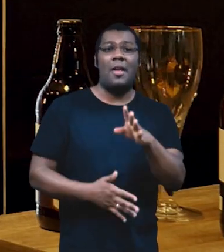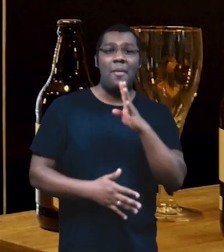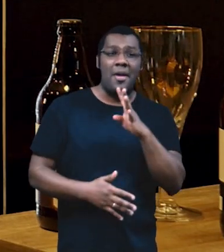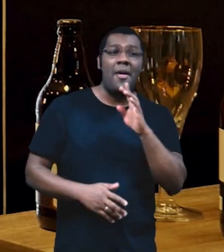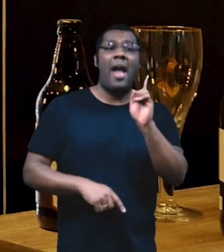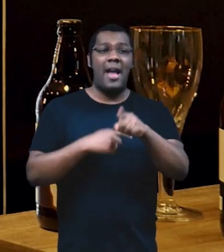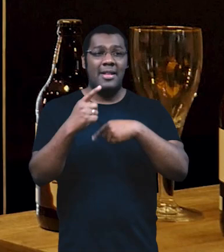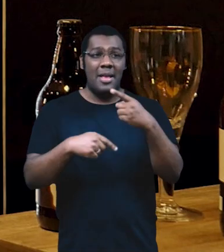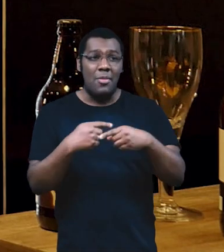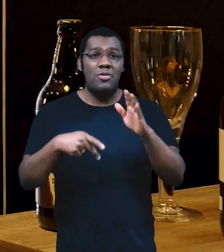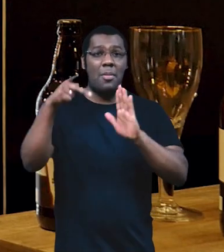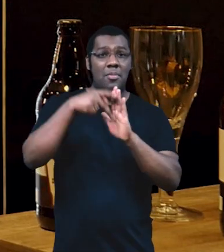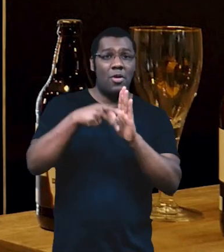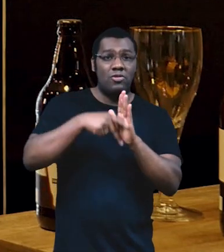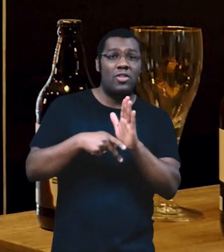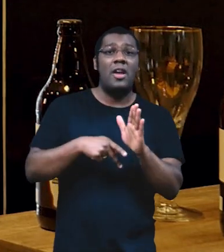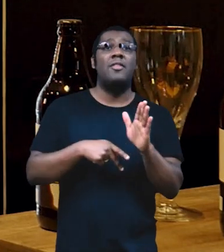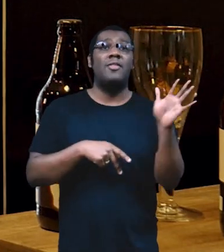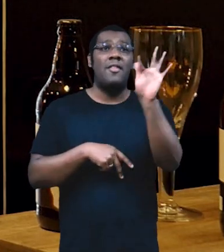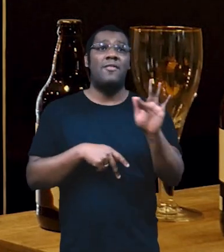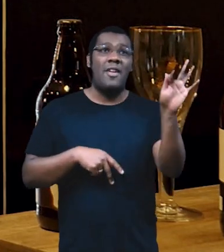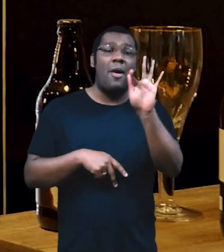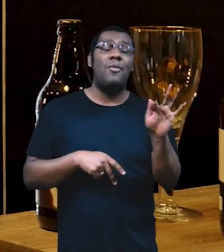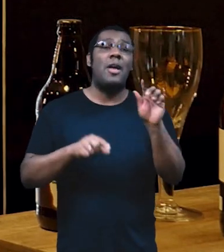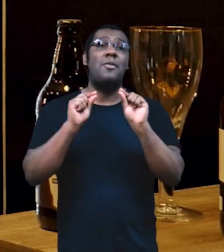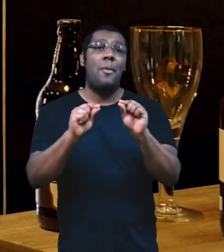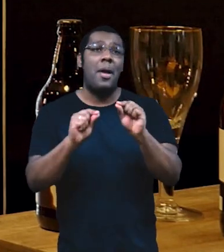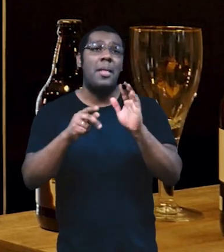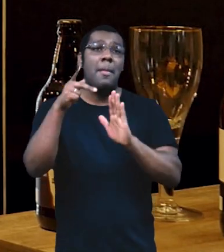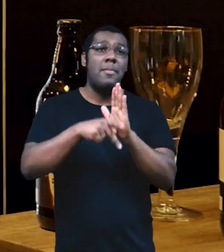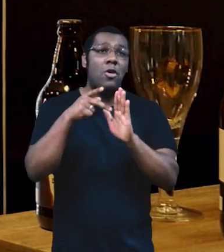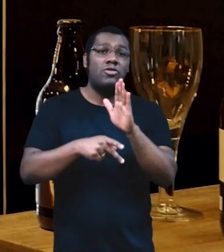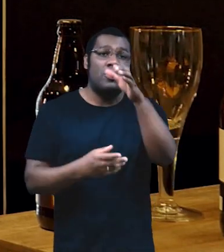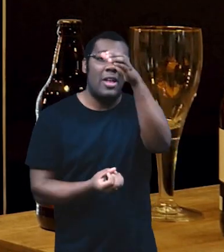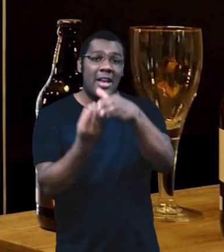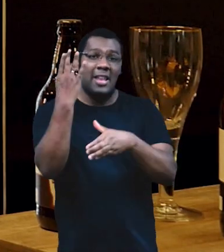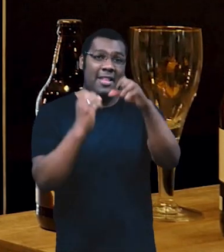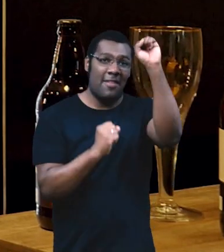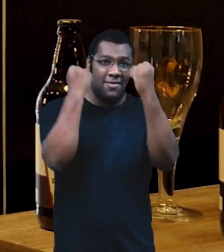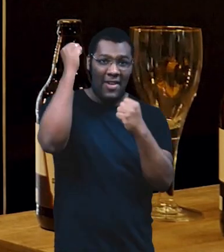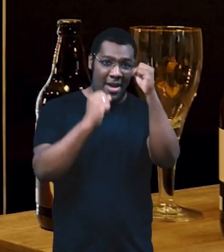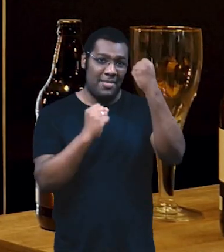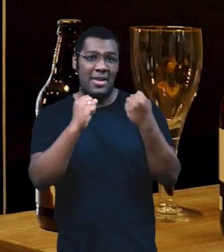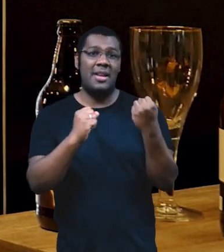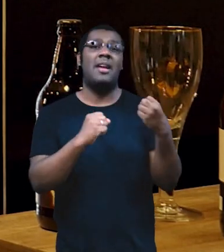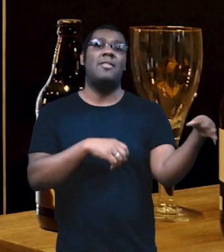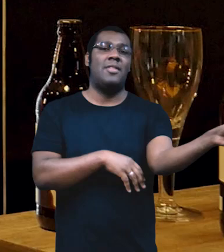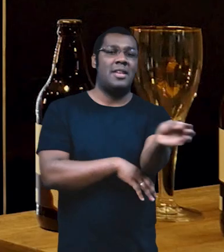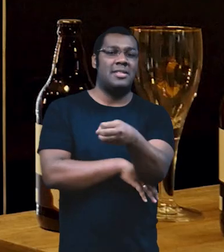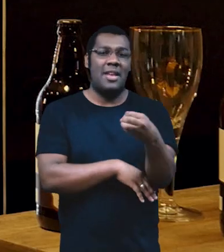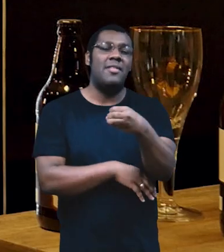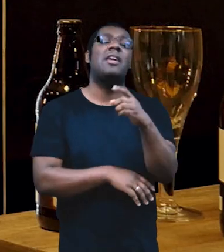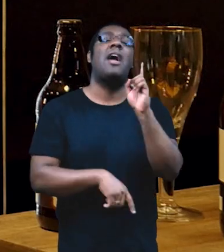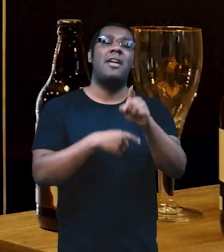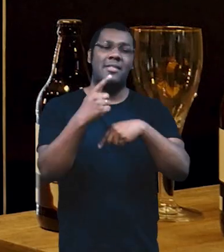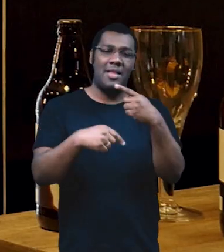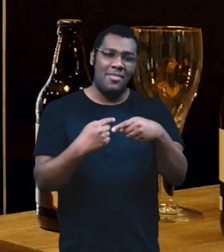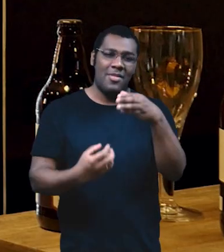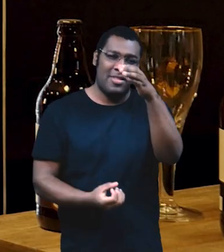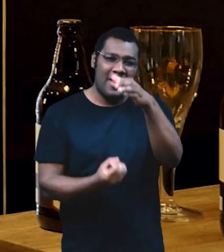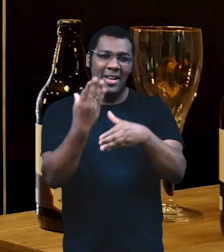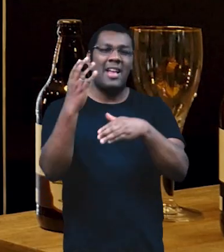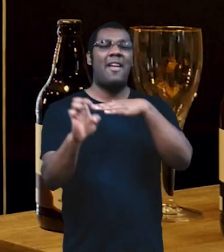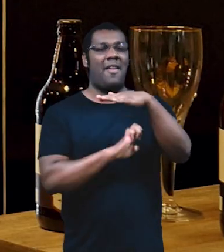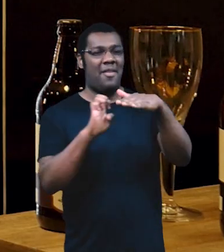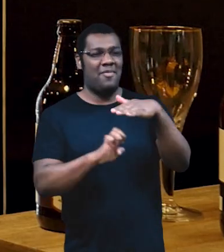era, no papel, montar uma cervejaria, que começou o embrião da Cruz. Minha paixão por cerveja veio por conta de